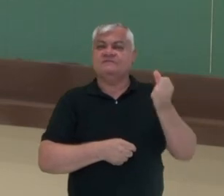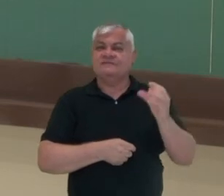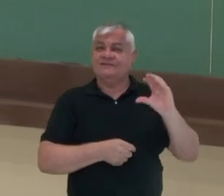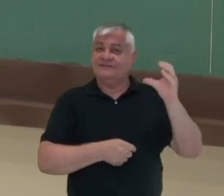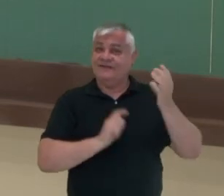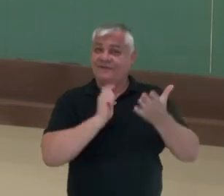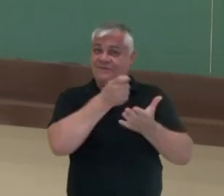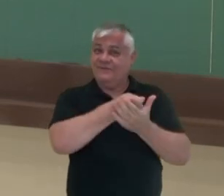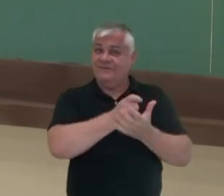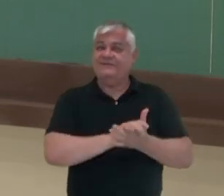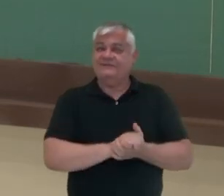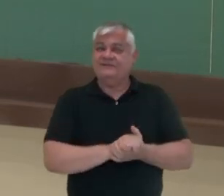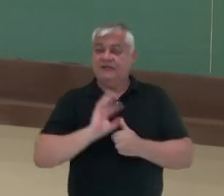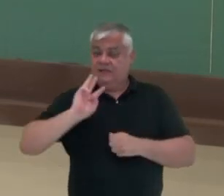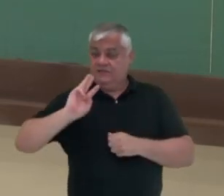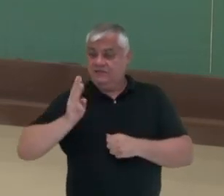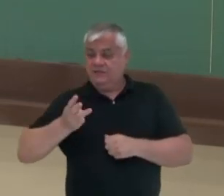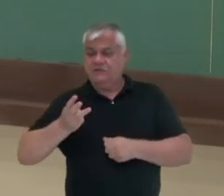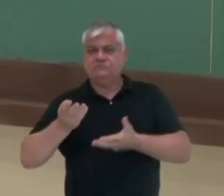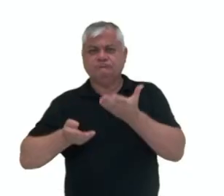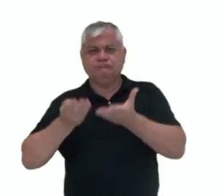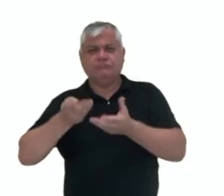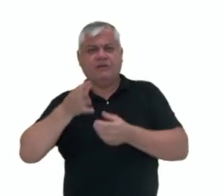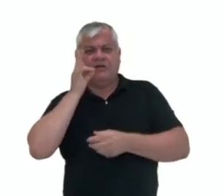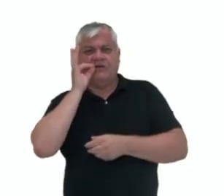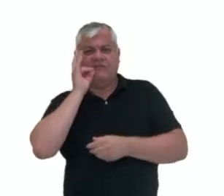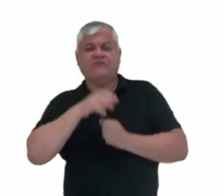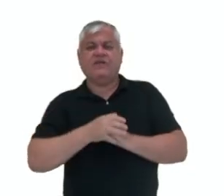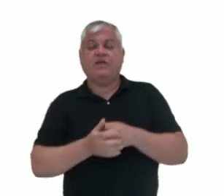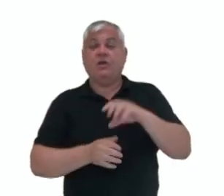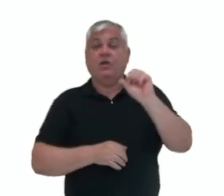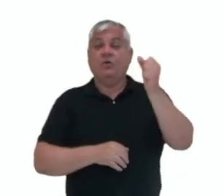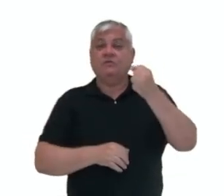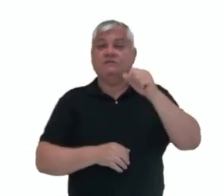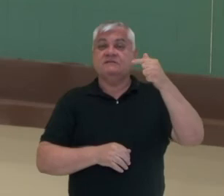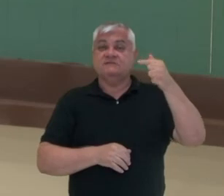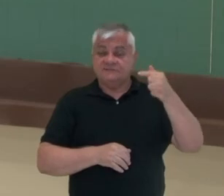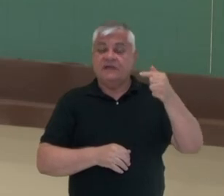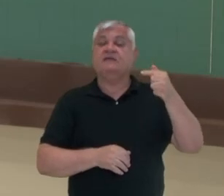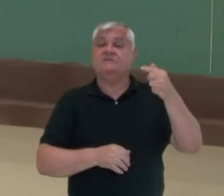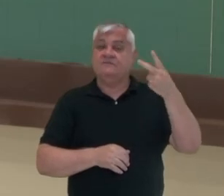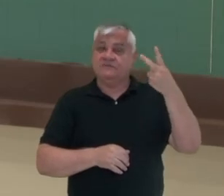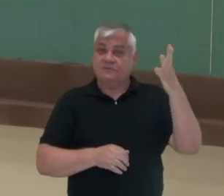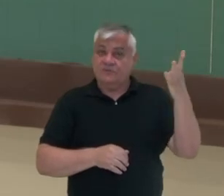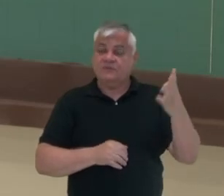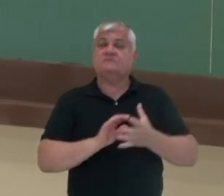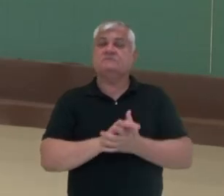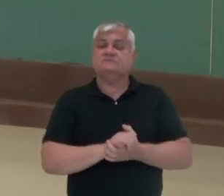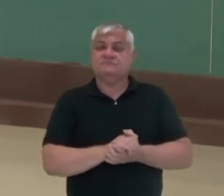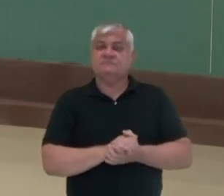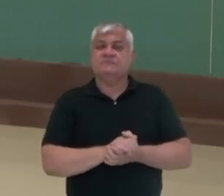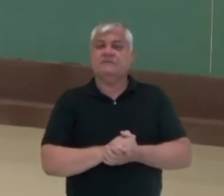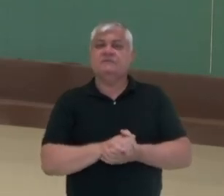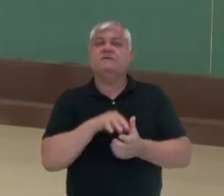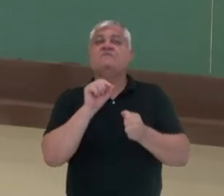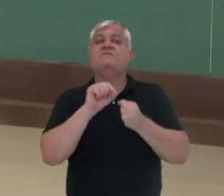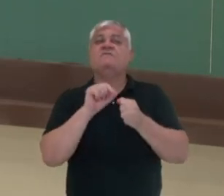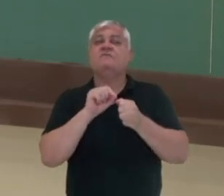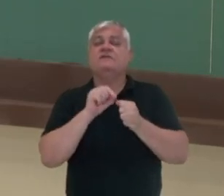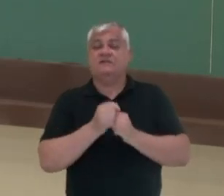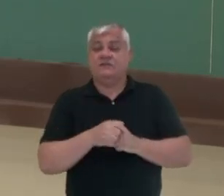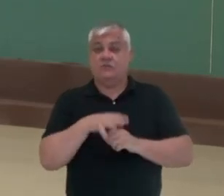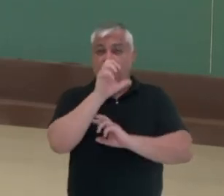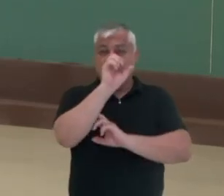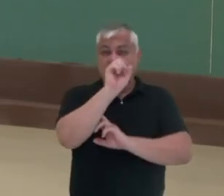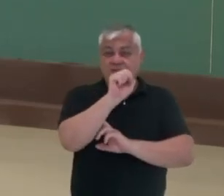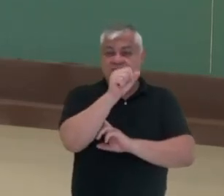58,16. 3 quilos de café custavam 87,24. O que eu posso fazer? Dividindo